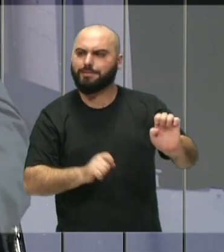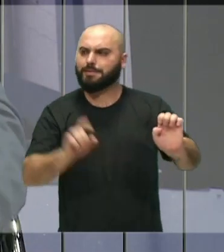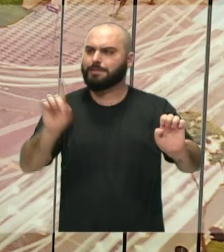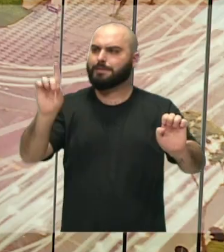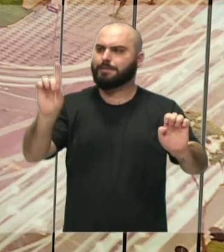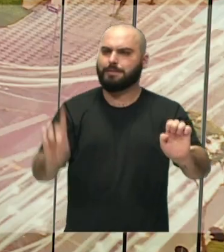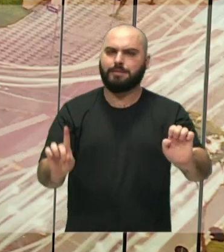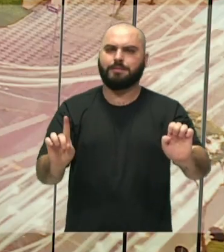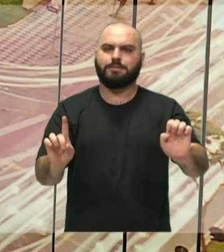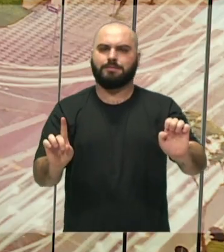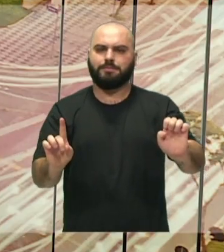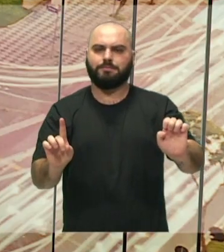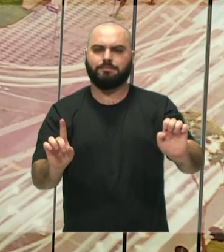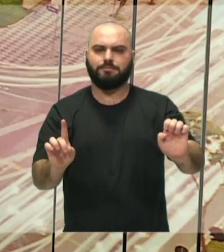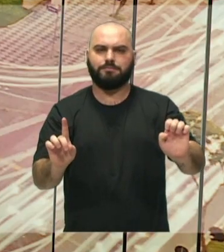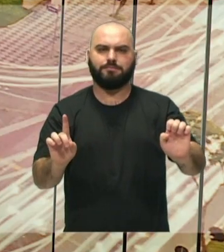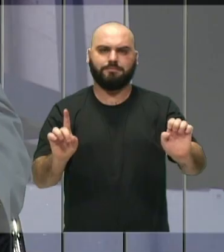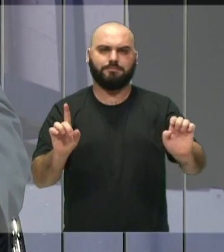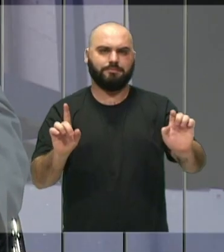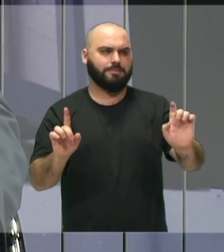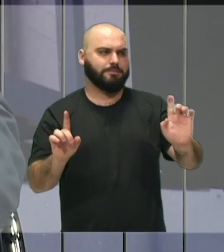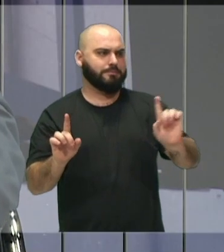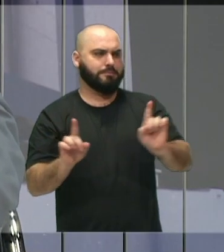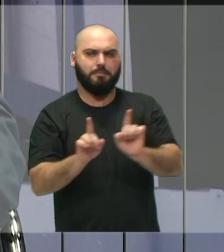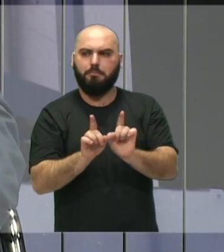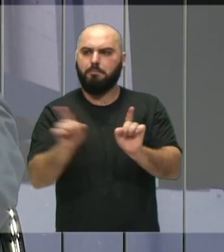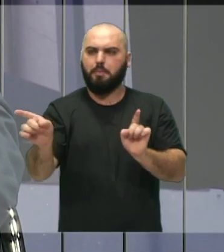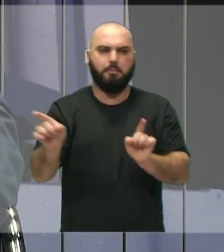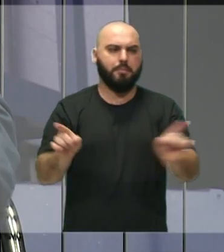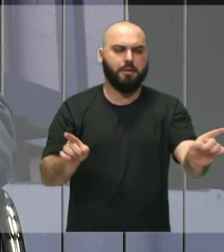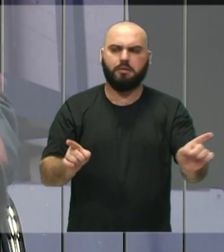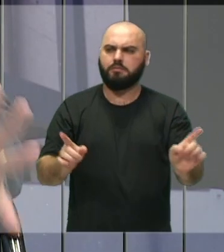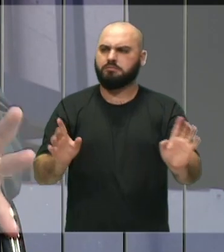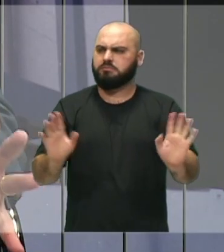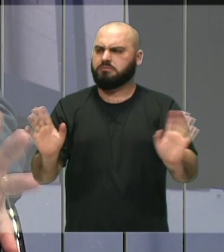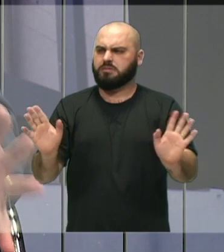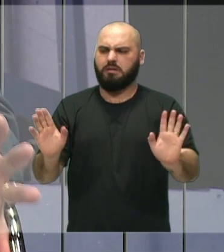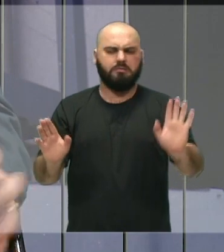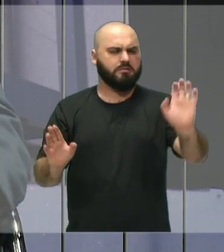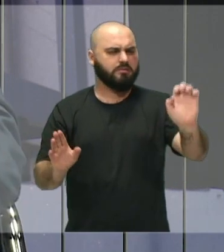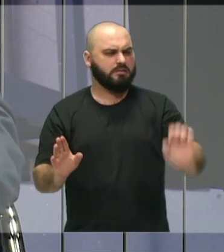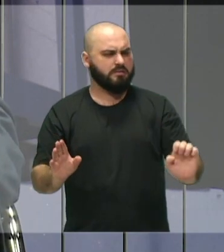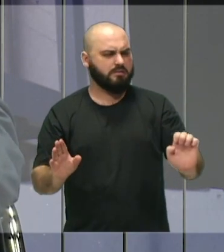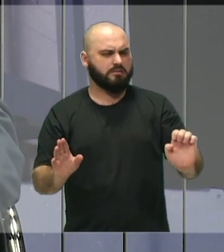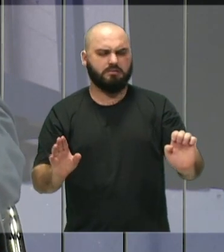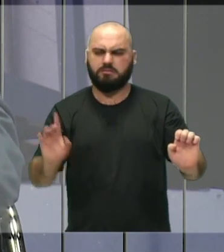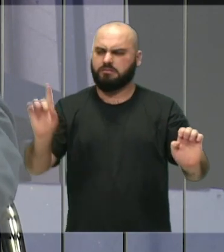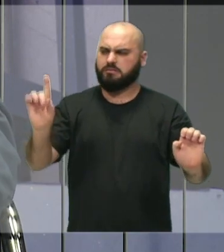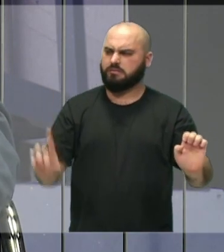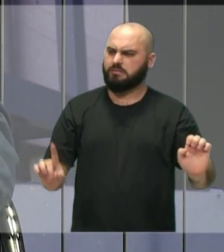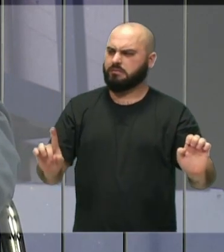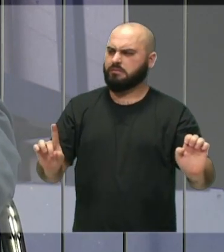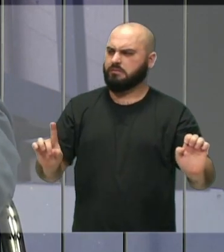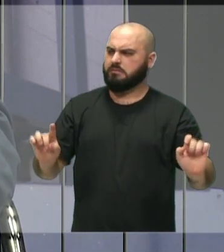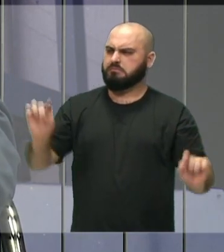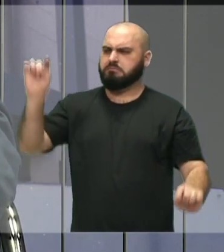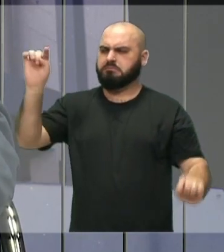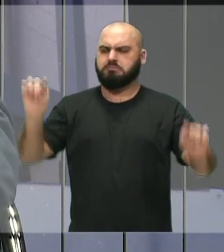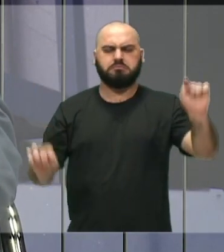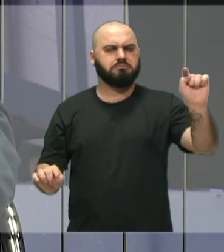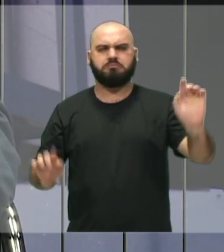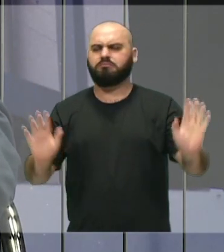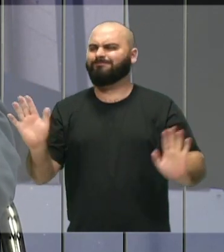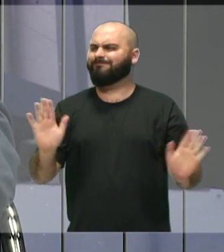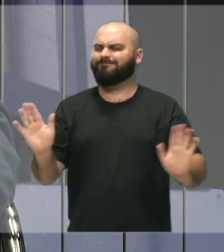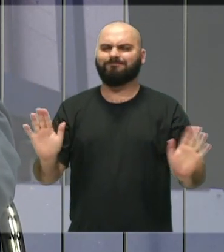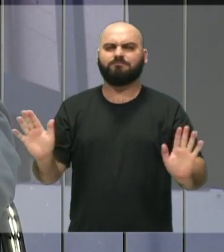direita. Polarização. Muito, né? E eu não me identifico muito nem com a esquerda radical e nem com a direita radical. Eu queria